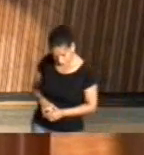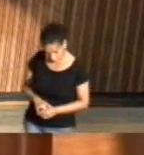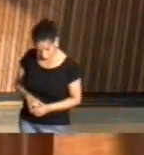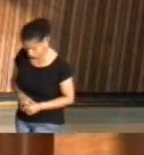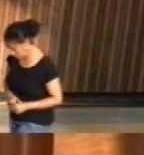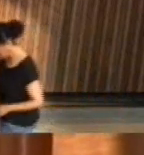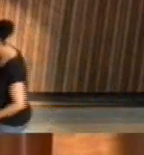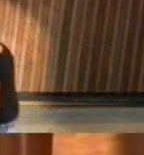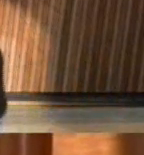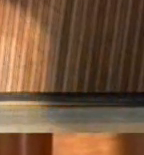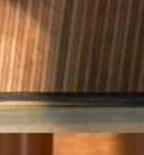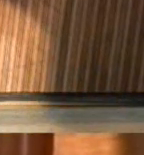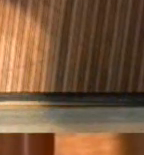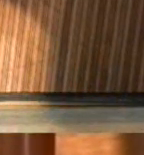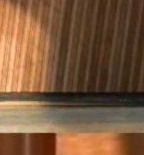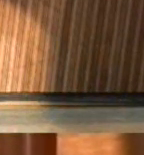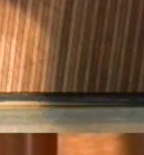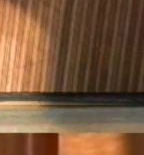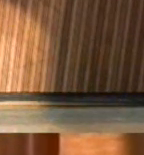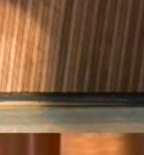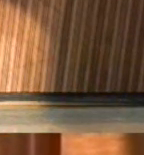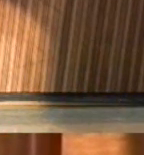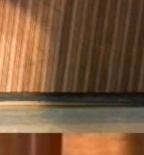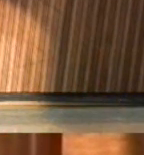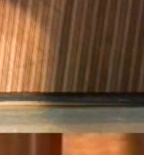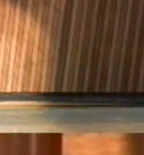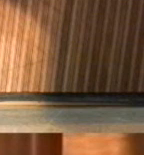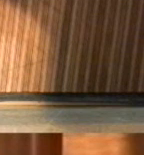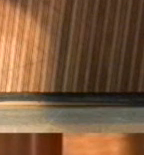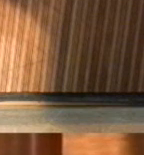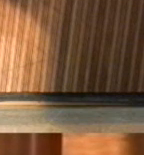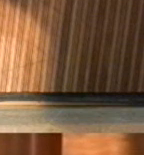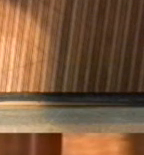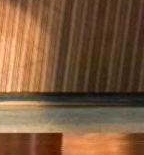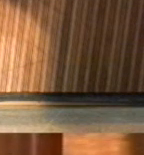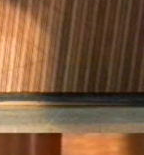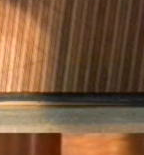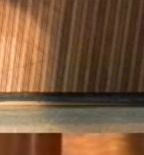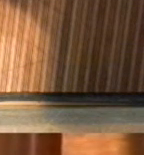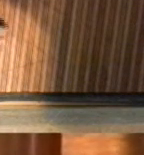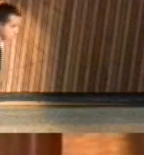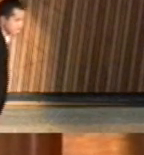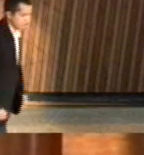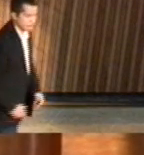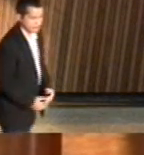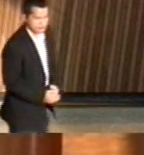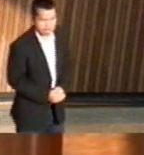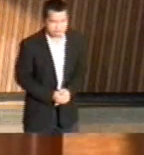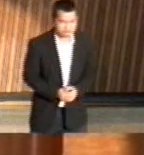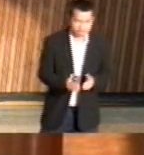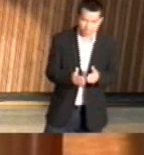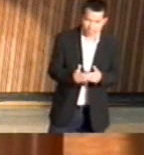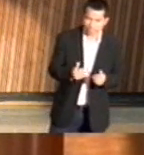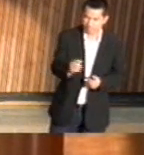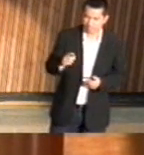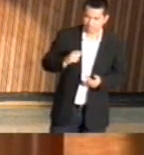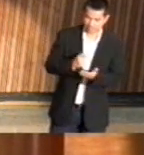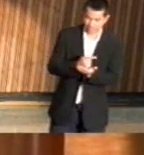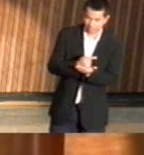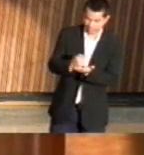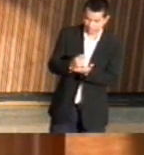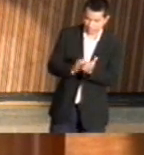Queria que você abrisse a sua Bíblia em Gênesis capítulo 13, a partir do verso 5 até o